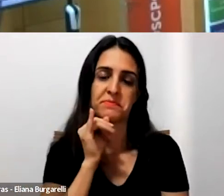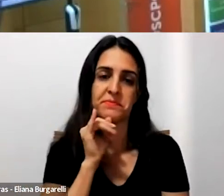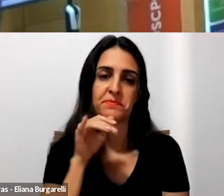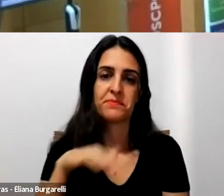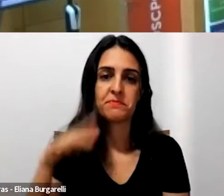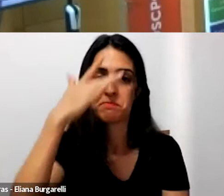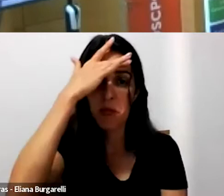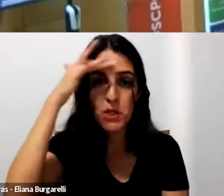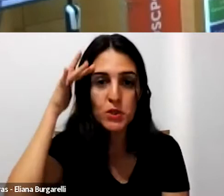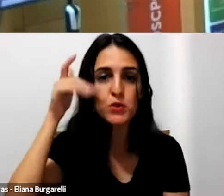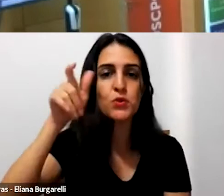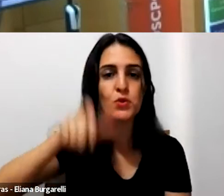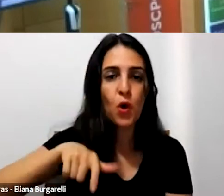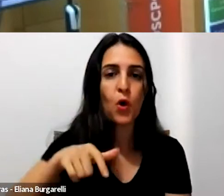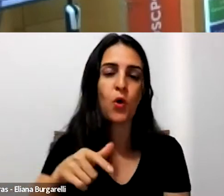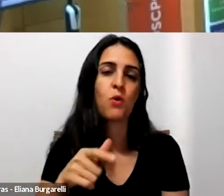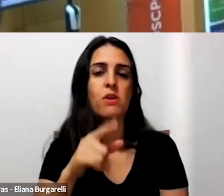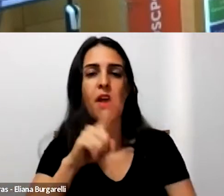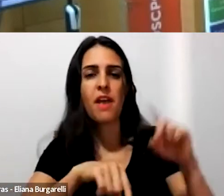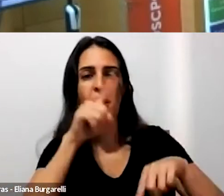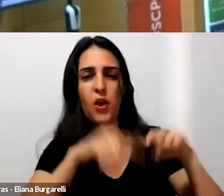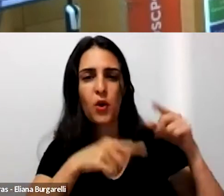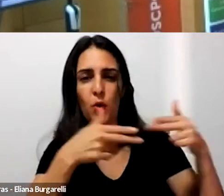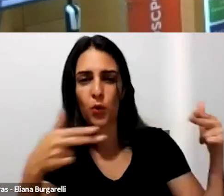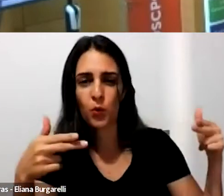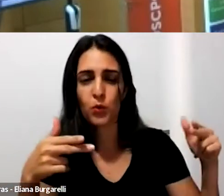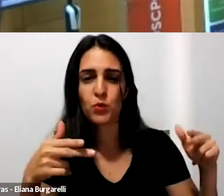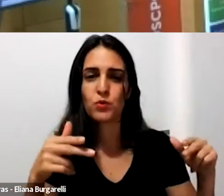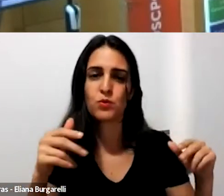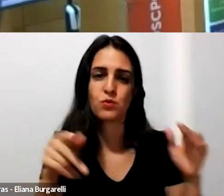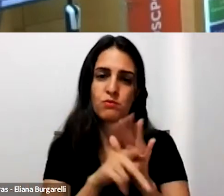Eu tenho uma pergunta. Sim. Voilà, première question.